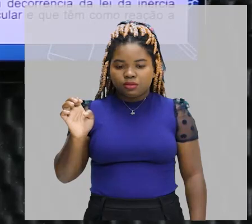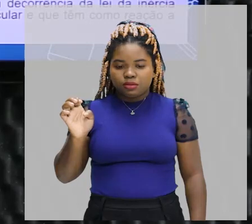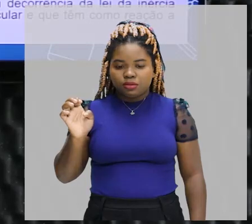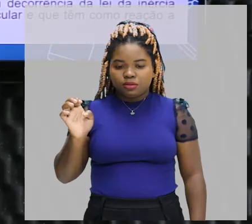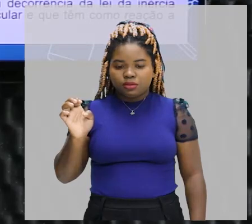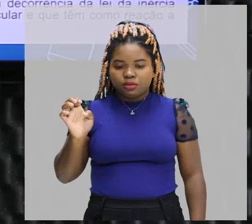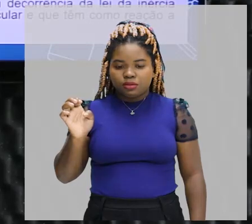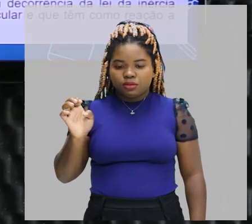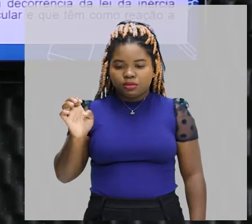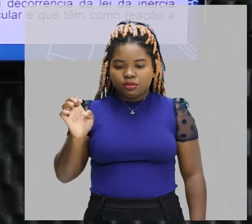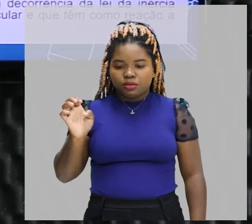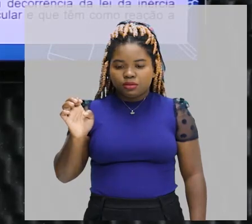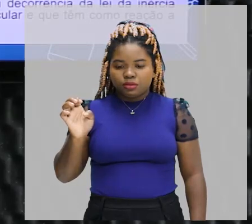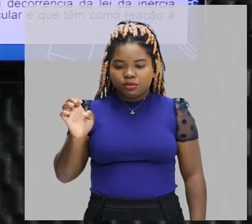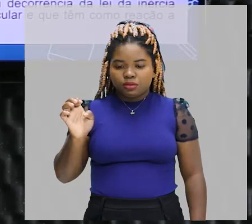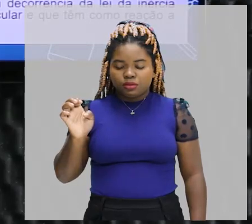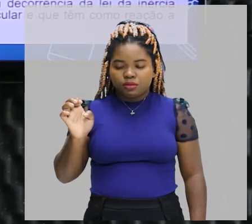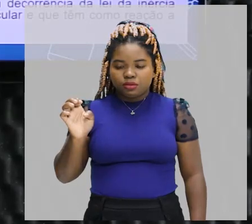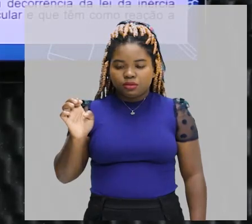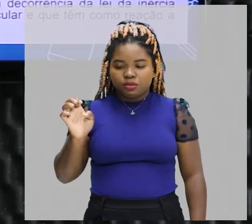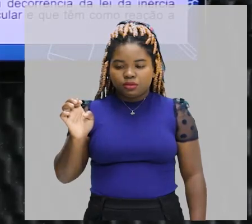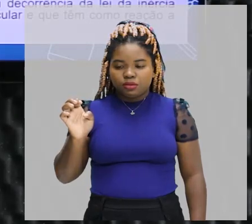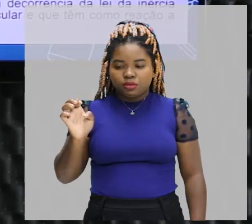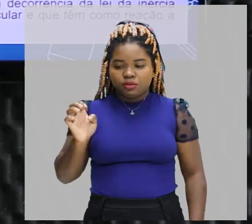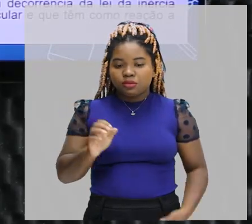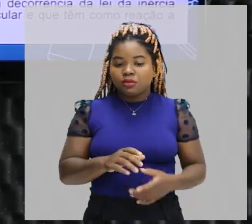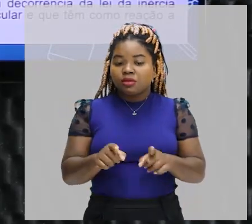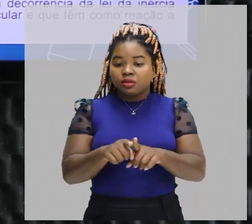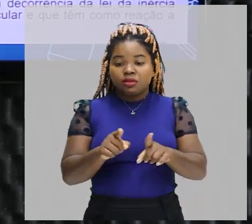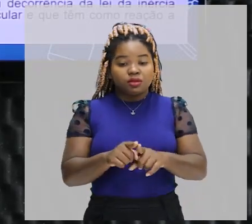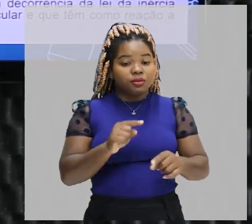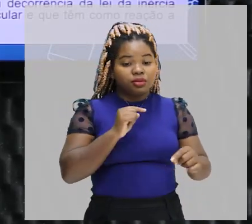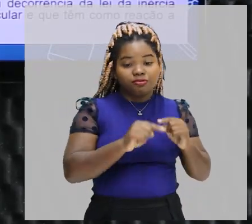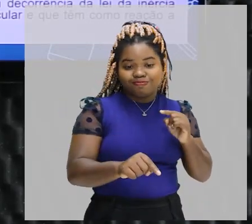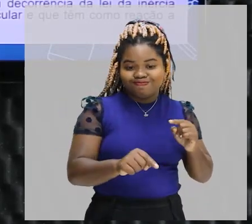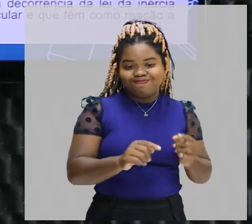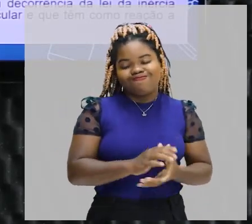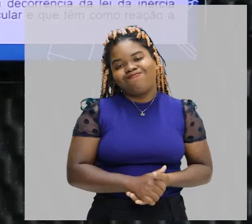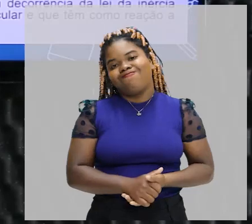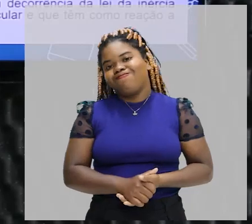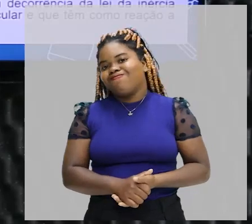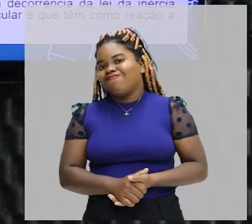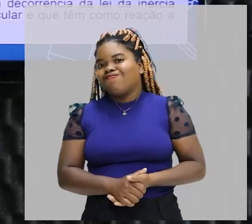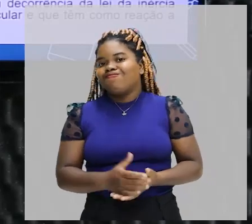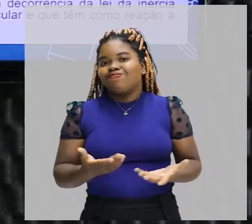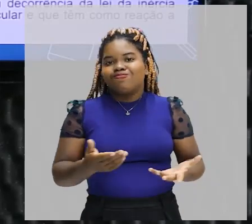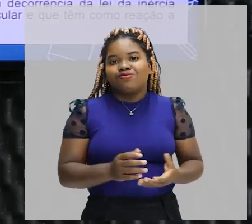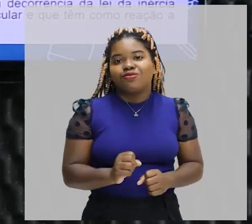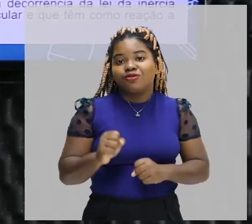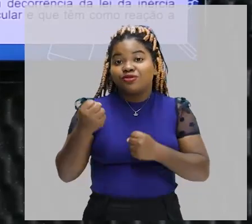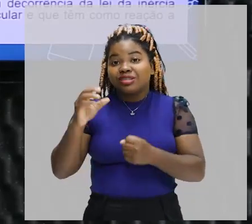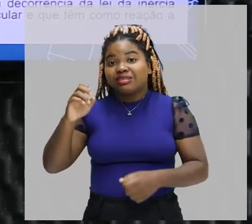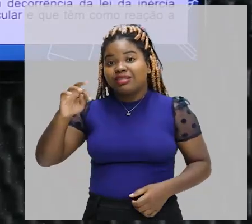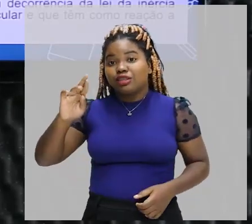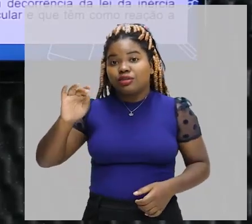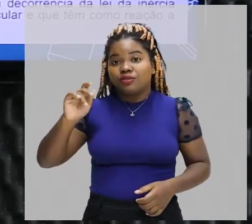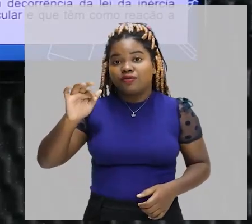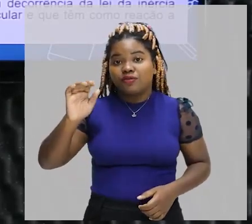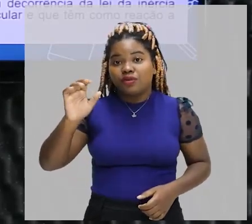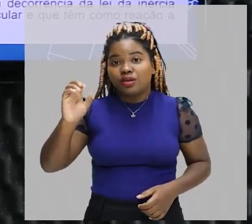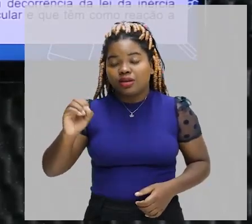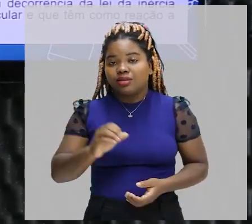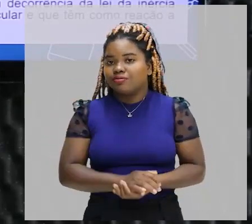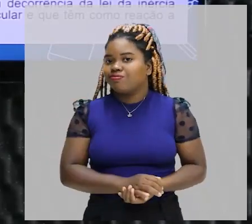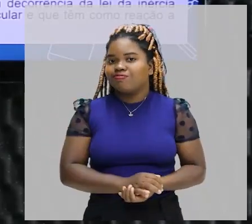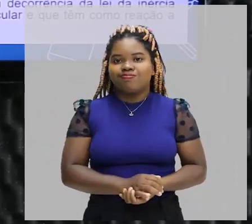movimento circular e tem como reação a força centrípeta. Não, tá certo? Força centrífuga e força centrípeta, elas não são